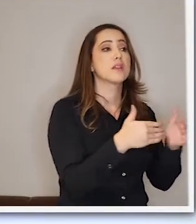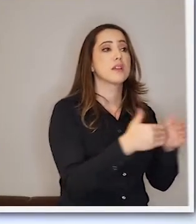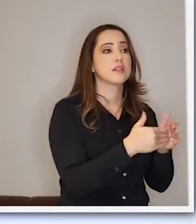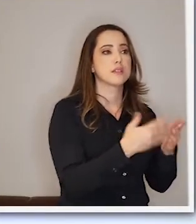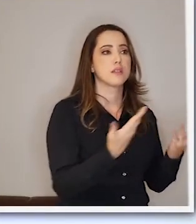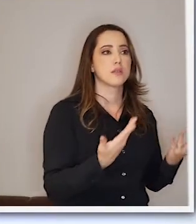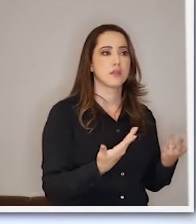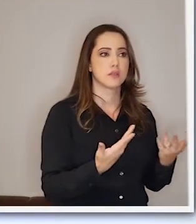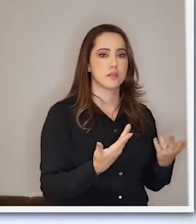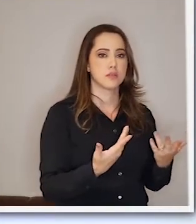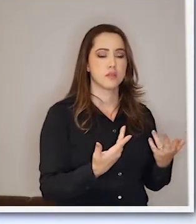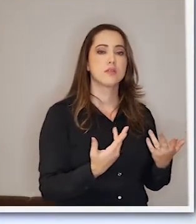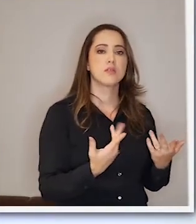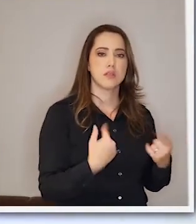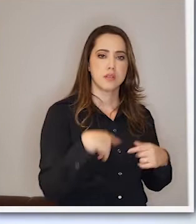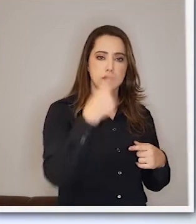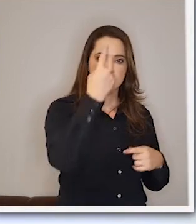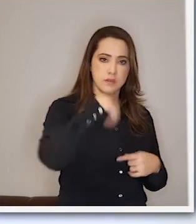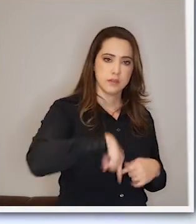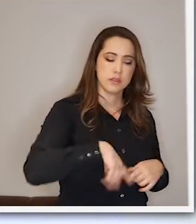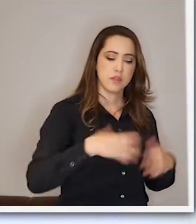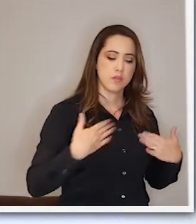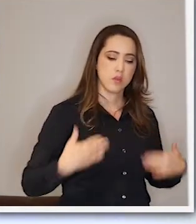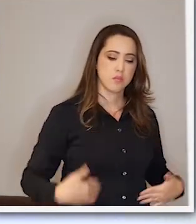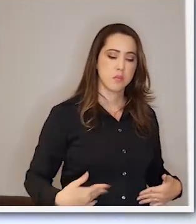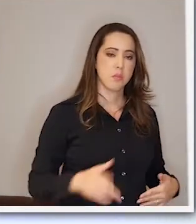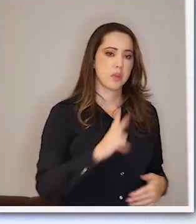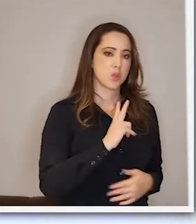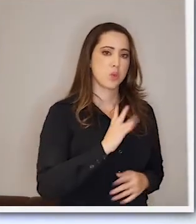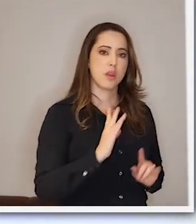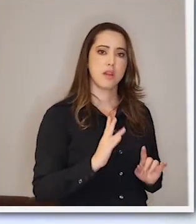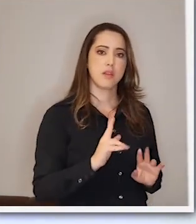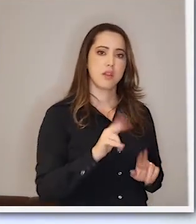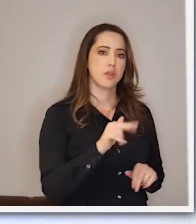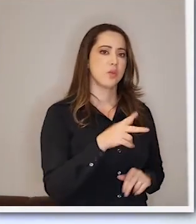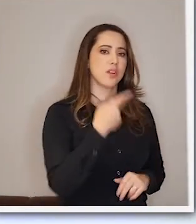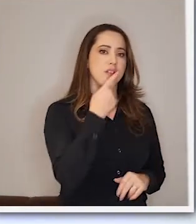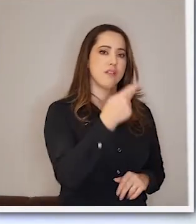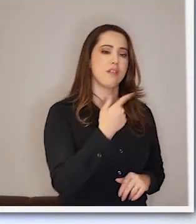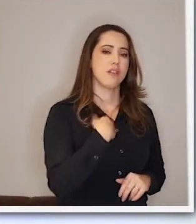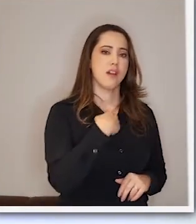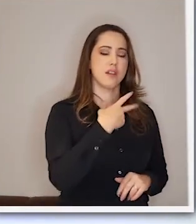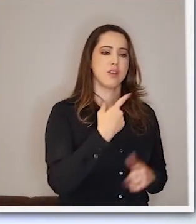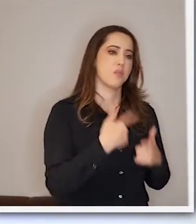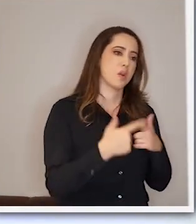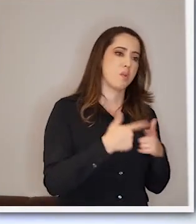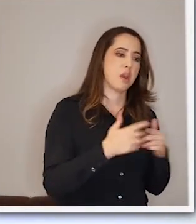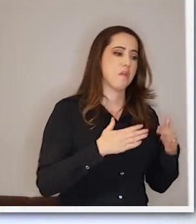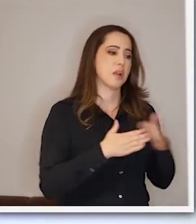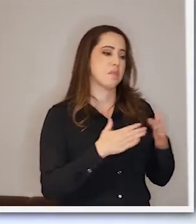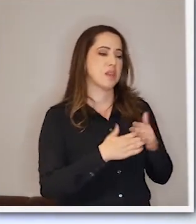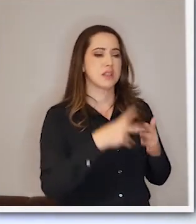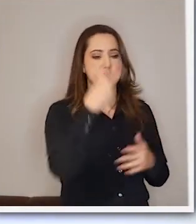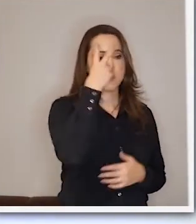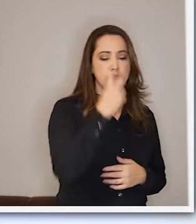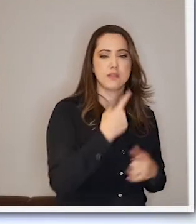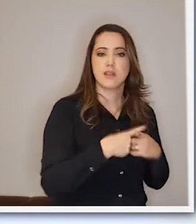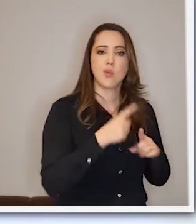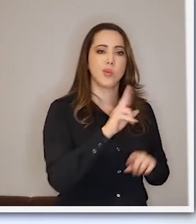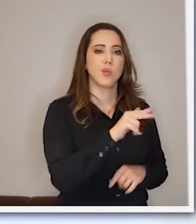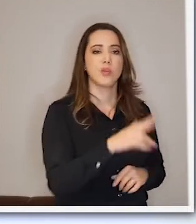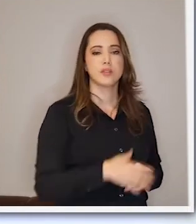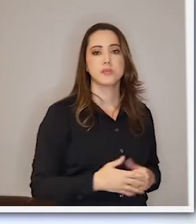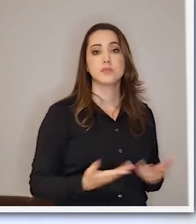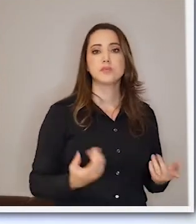dizer uma característica dele, pessoal. E se você perguntar qual é o seu talento, ele também vai dar uma qualidade pessoal. Ele jamais vai falar que é